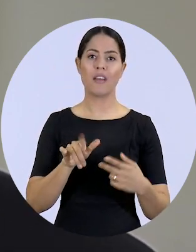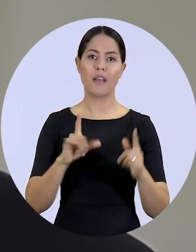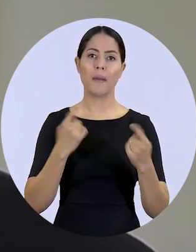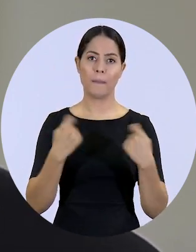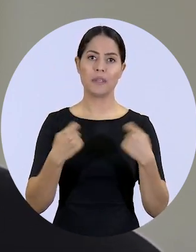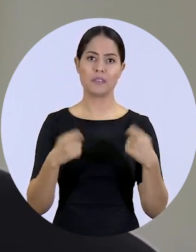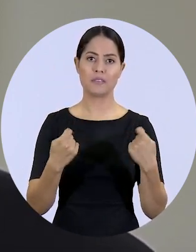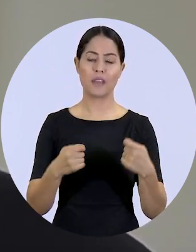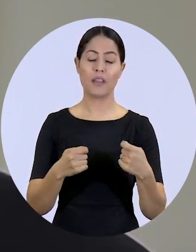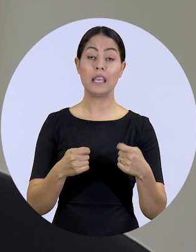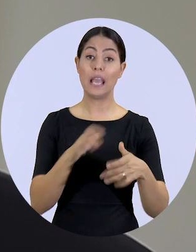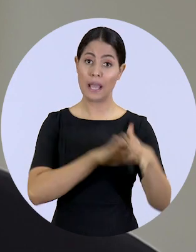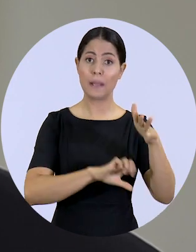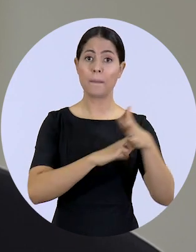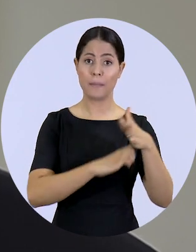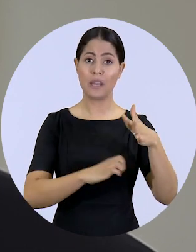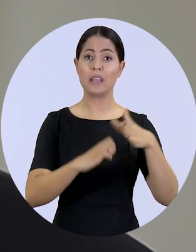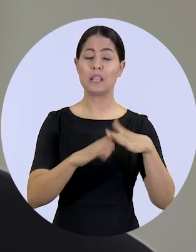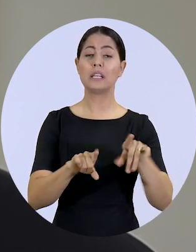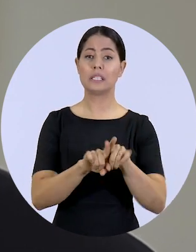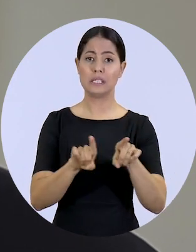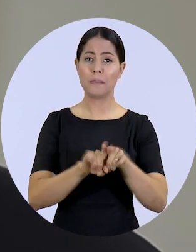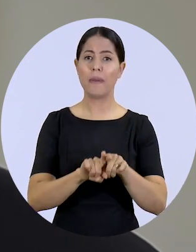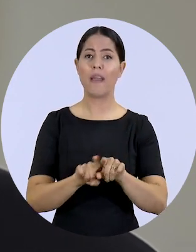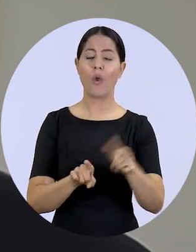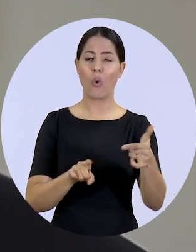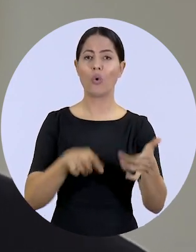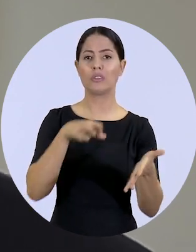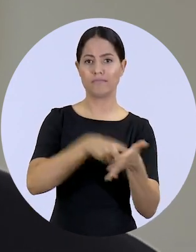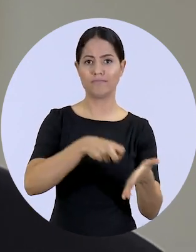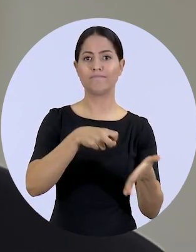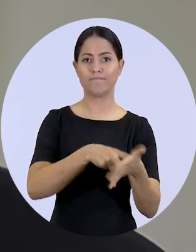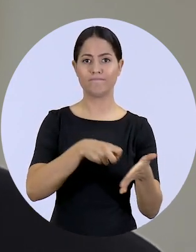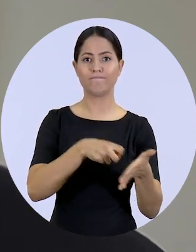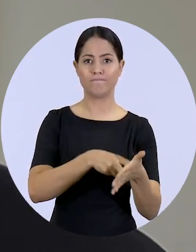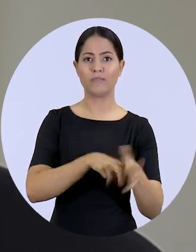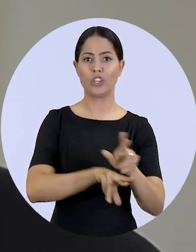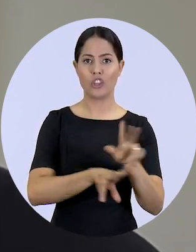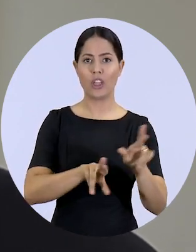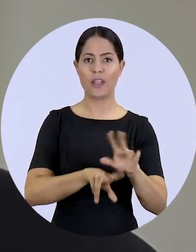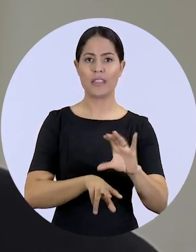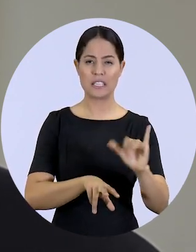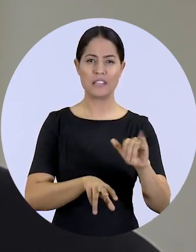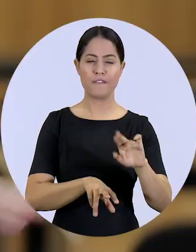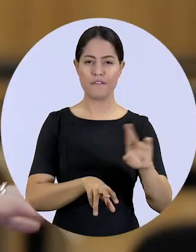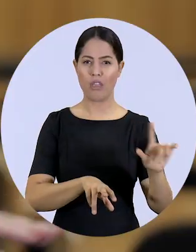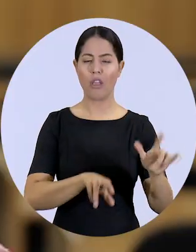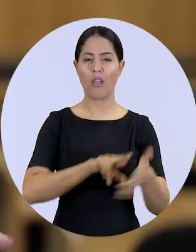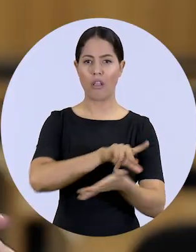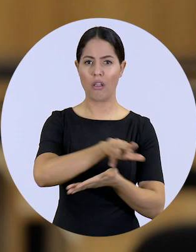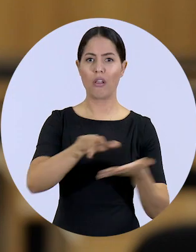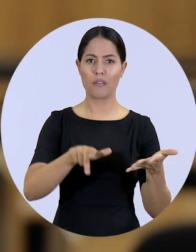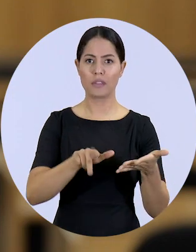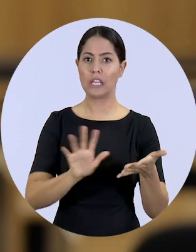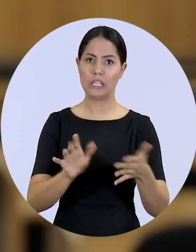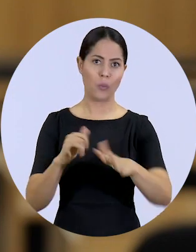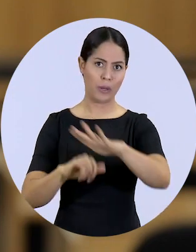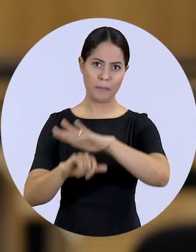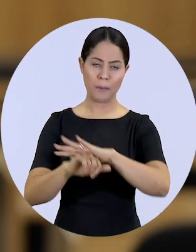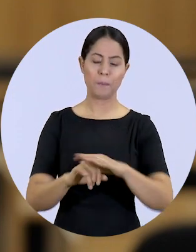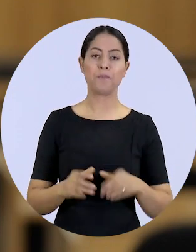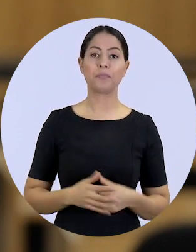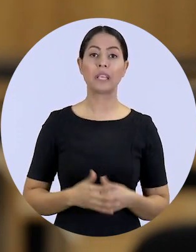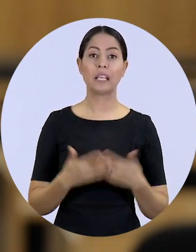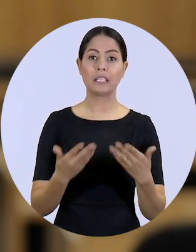aquele delito, e a empresa vai sofrer sanções em outras áreas que não na área criminal. Doutor Gustavo, a gente vê